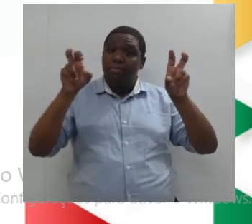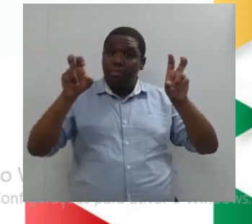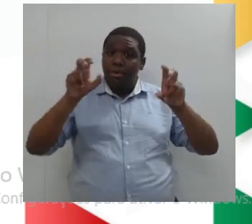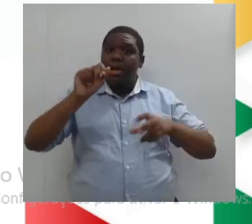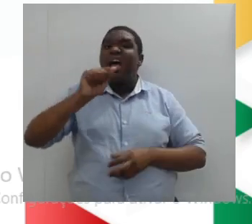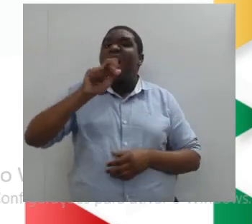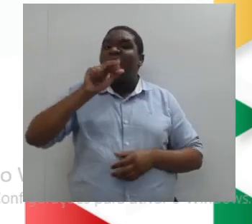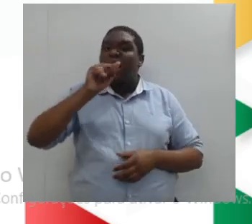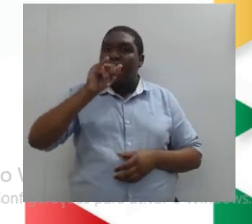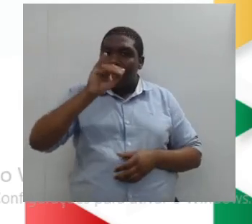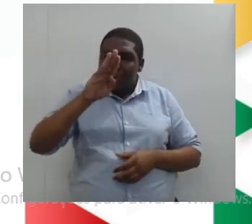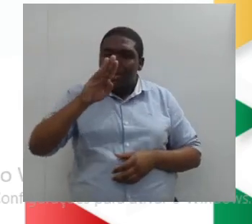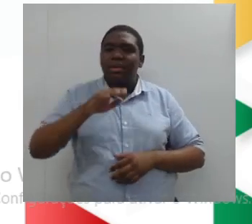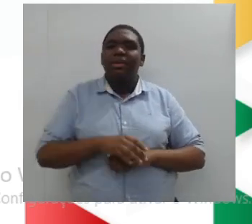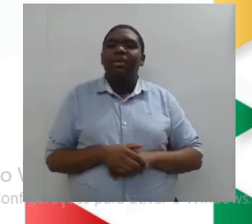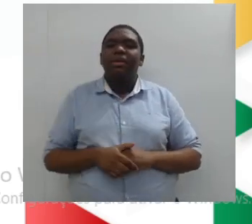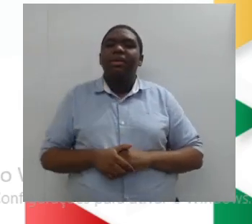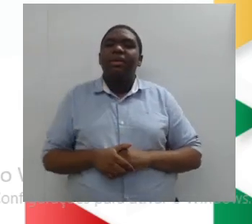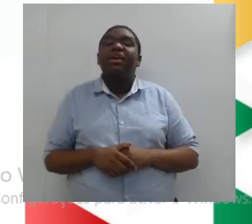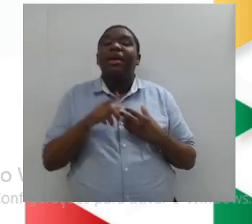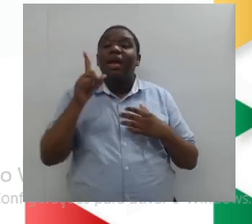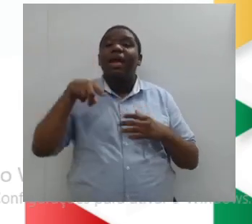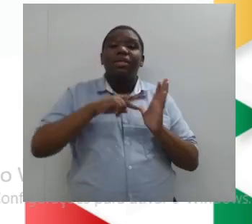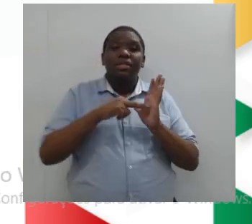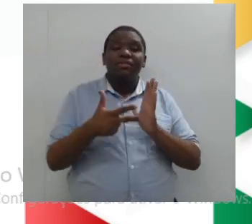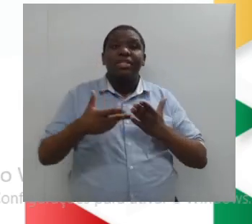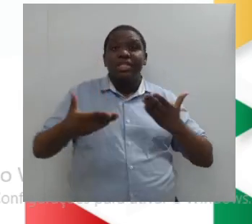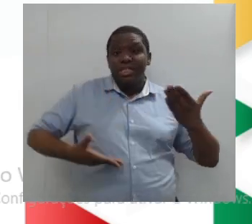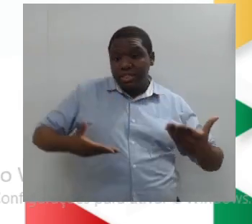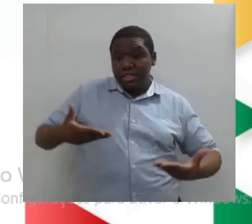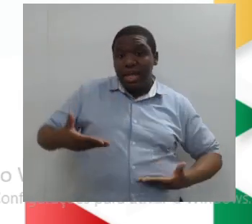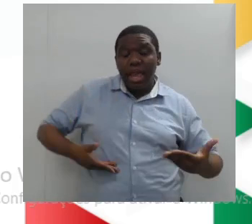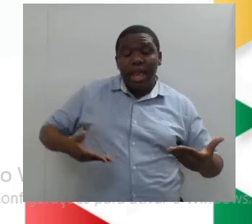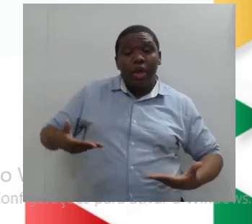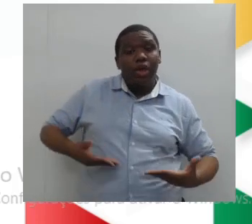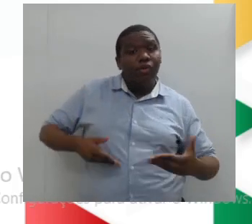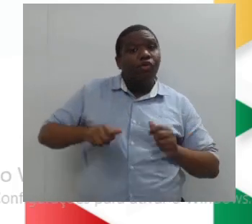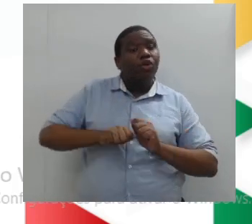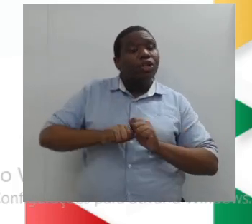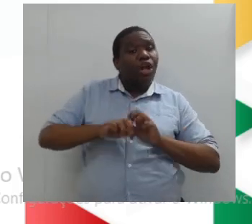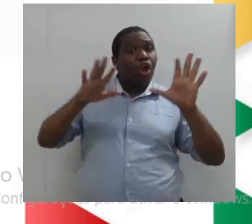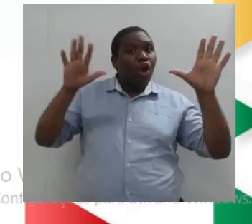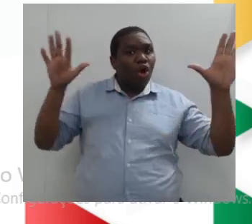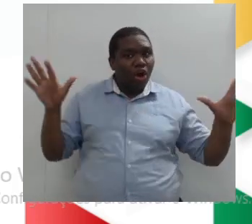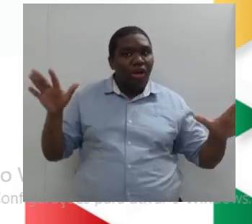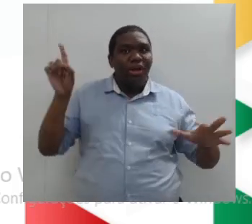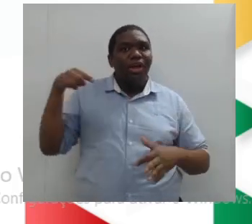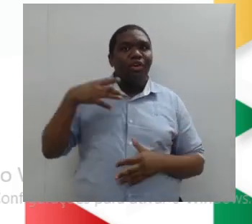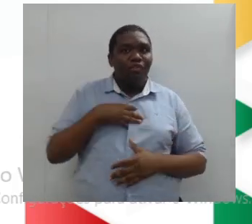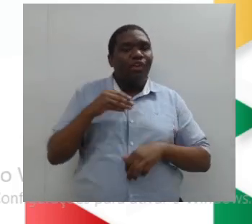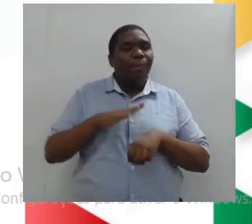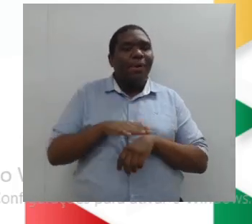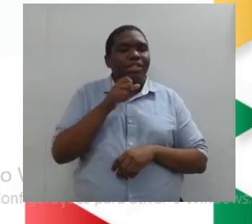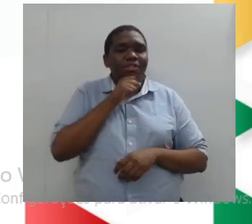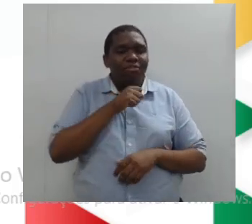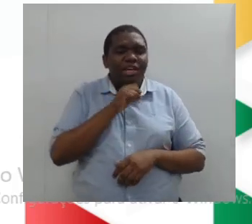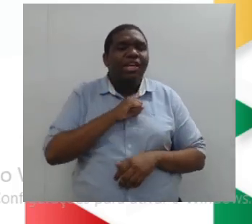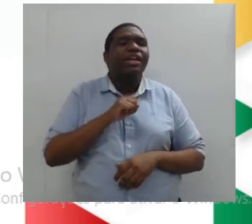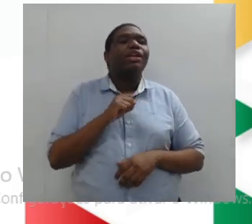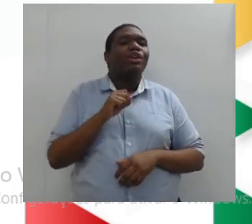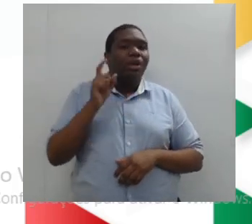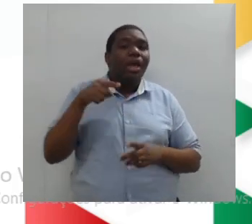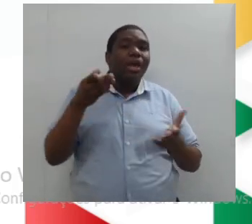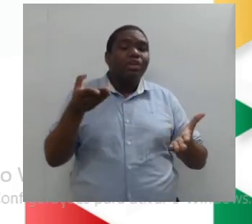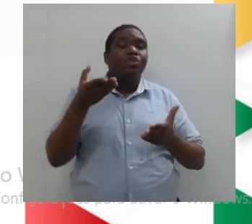Abbas Anfidi, que significa servo da glória. É o filho mais velho de Baha'u'lláh e é considerado o